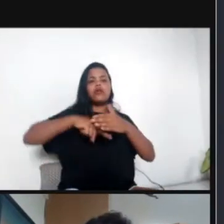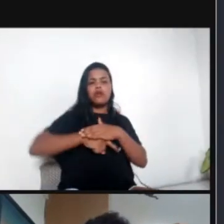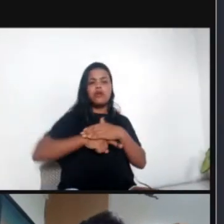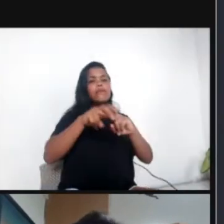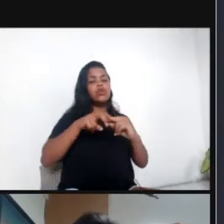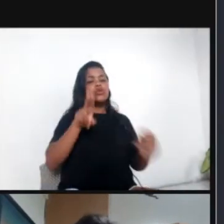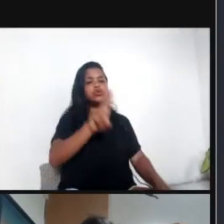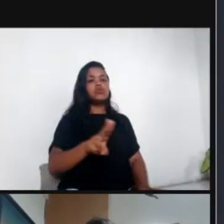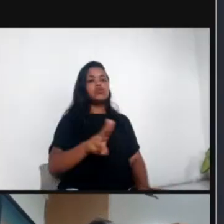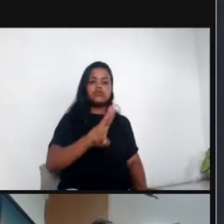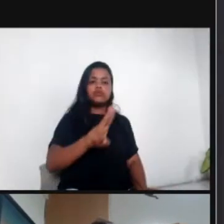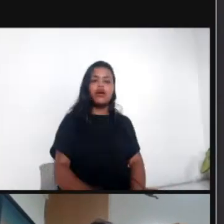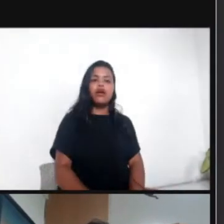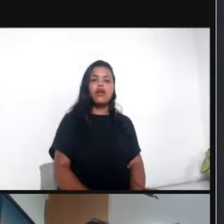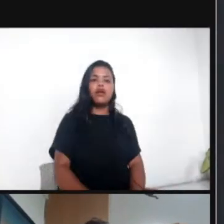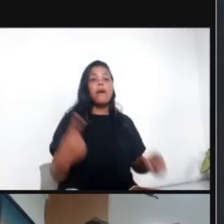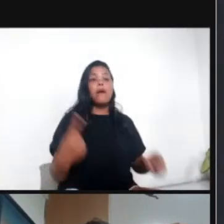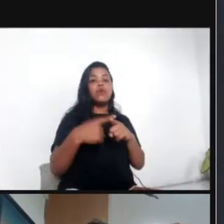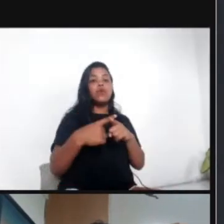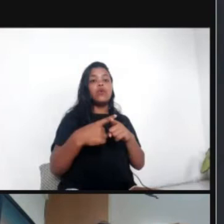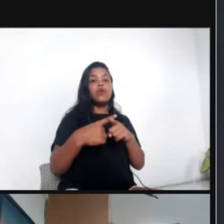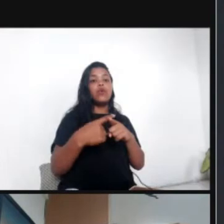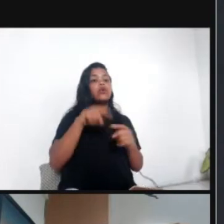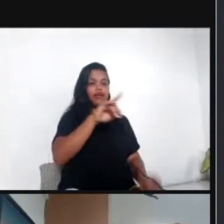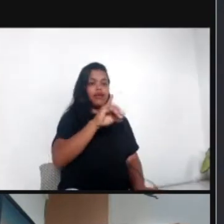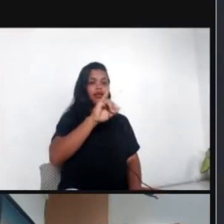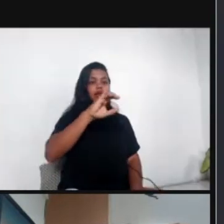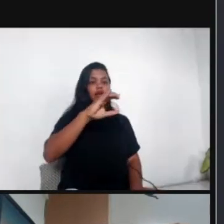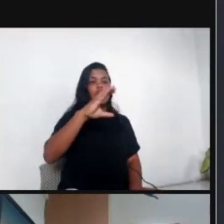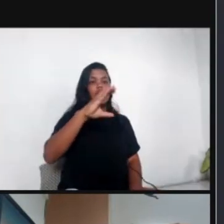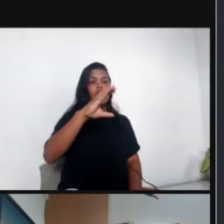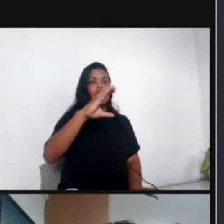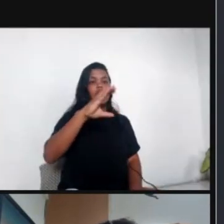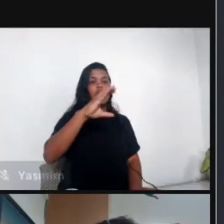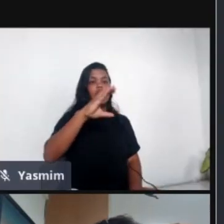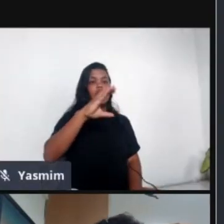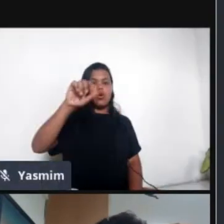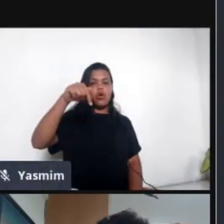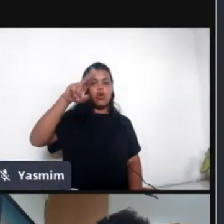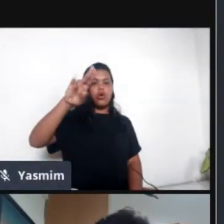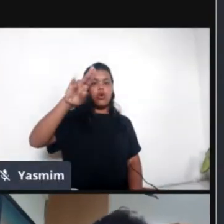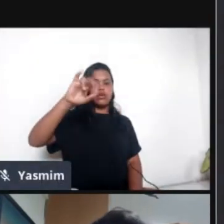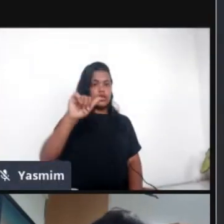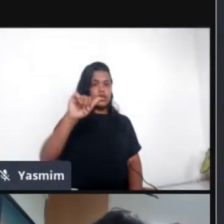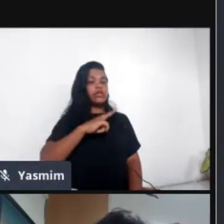a cloroquina e a hidroxicloroquina, a gente vai ver a hidroxicloroquina daqui a pouco, elas têm um tempo de